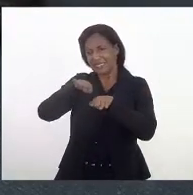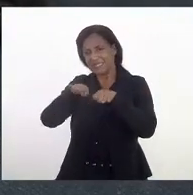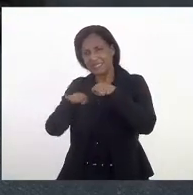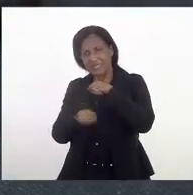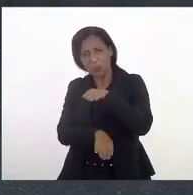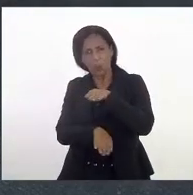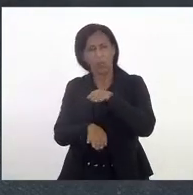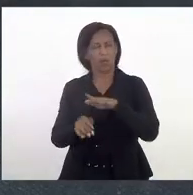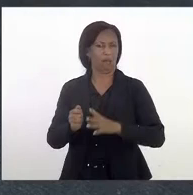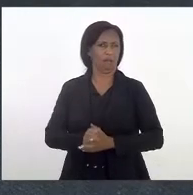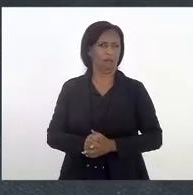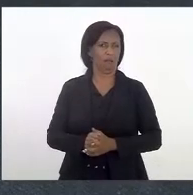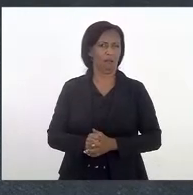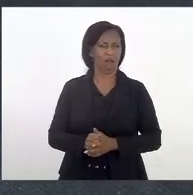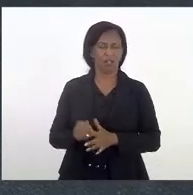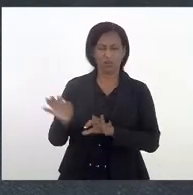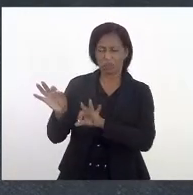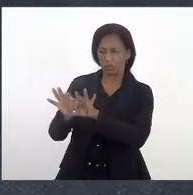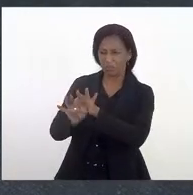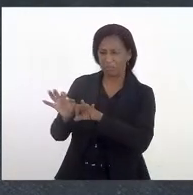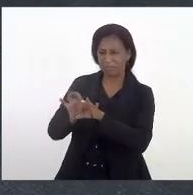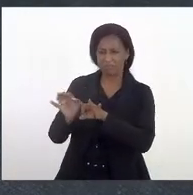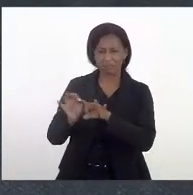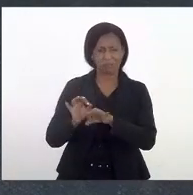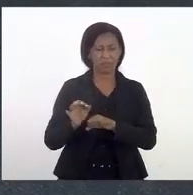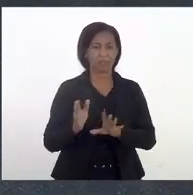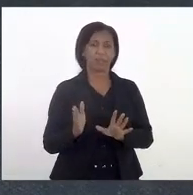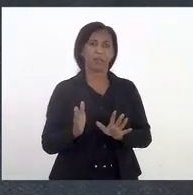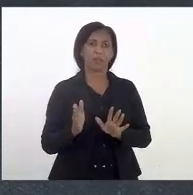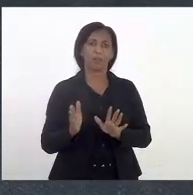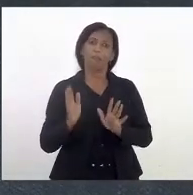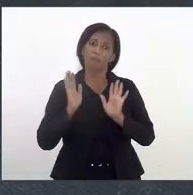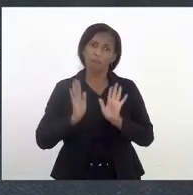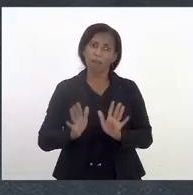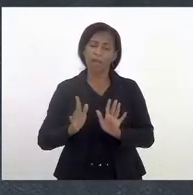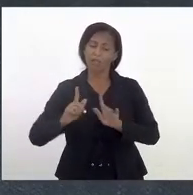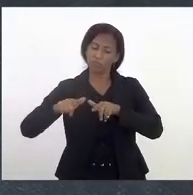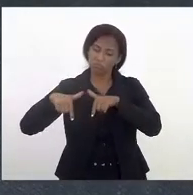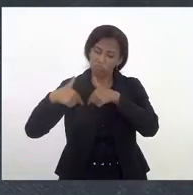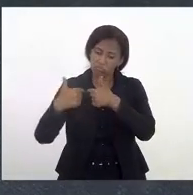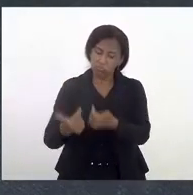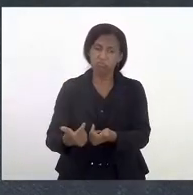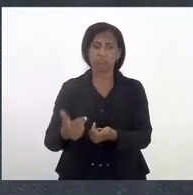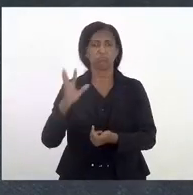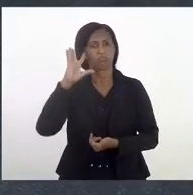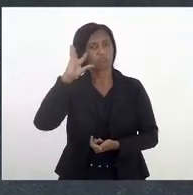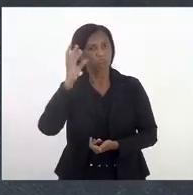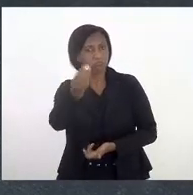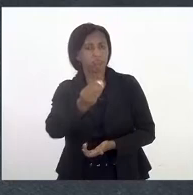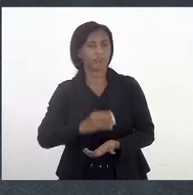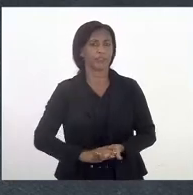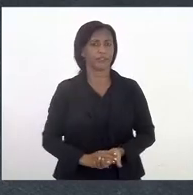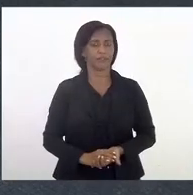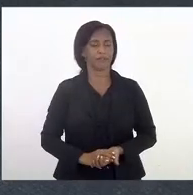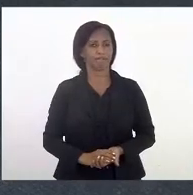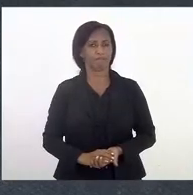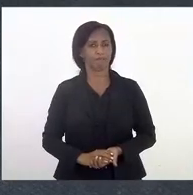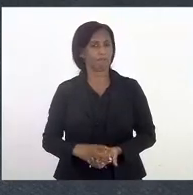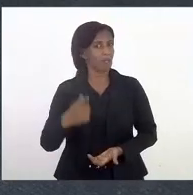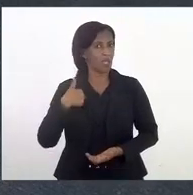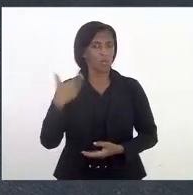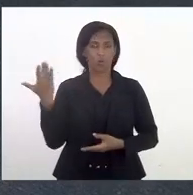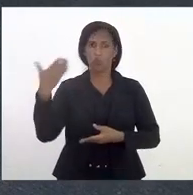sobre condições inadequadas mas comprei o seu e tomou as suas decisões eu não